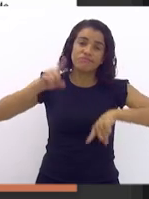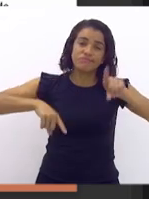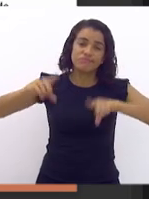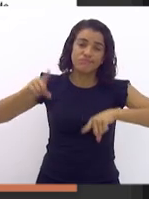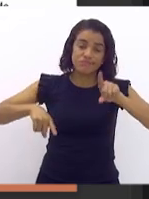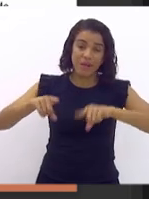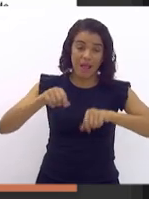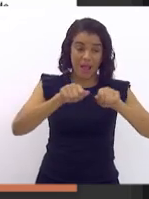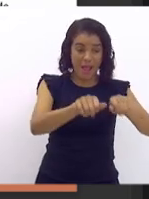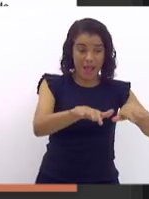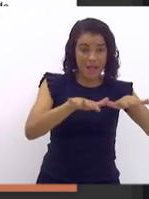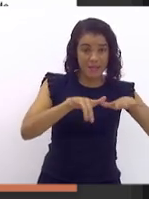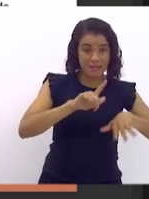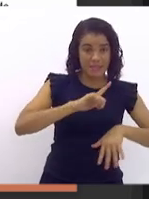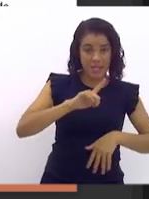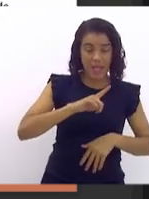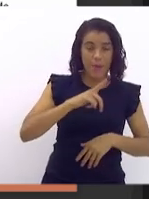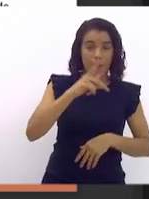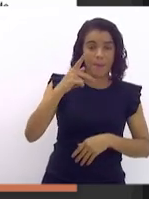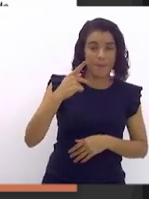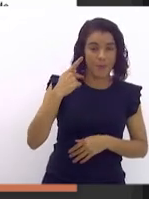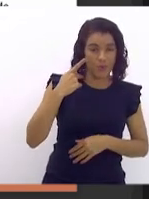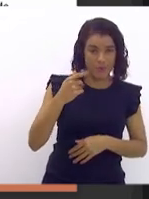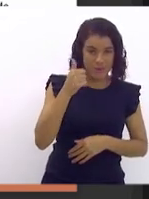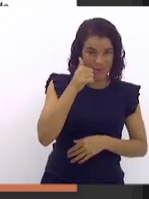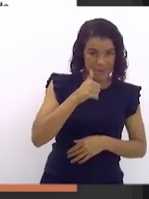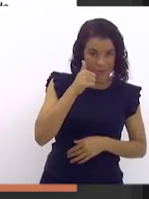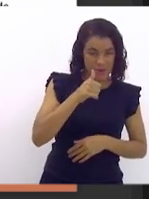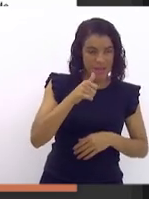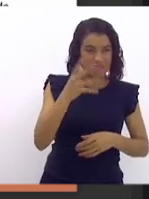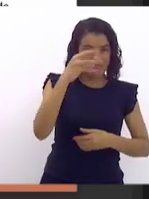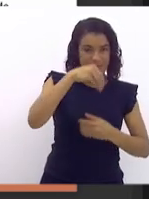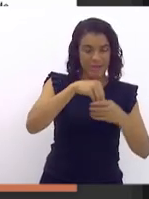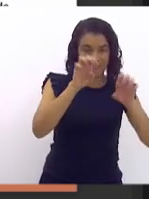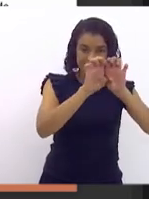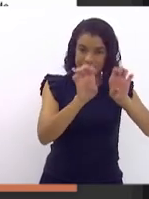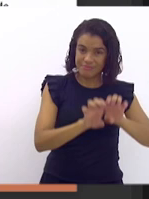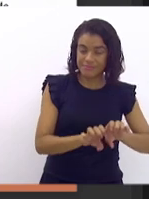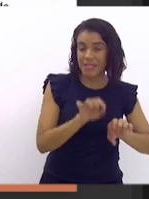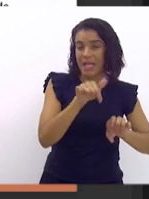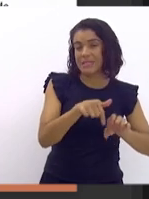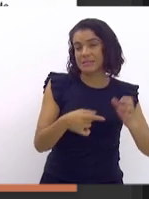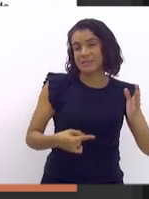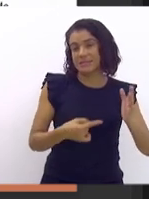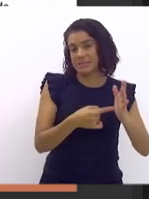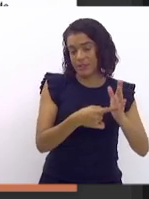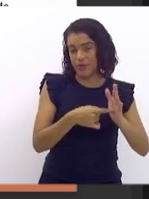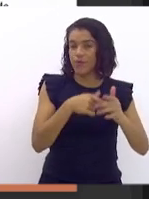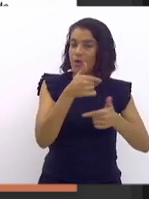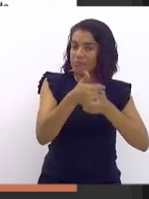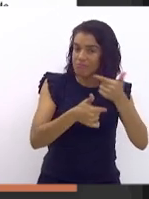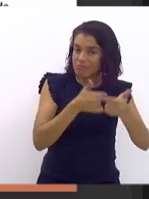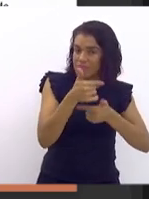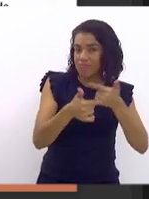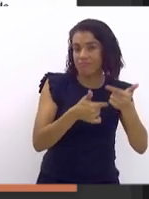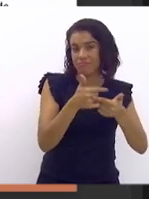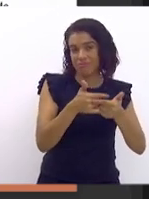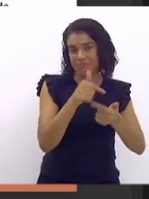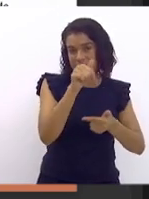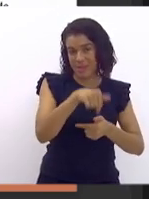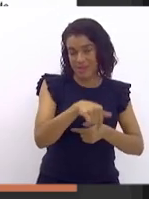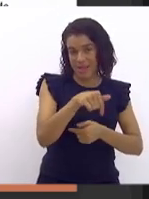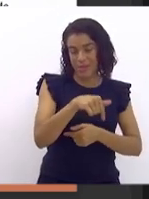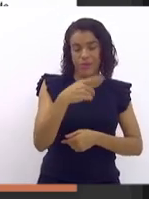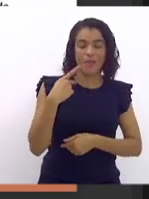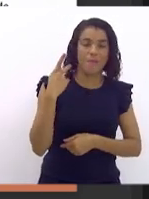Se a assembleia tem uma procuradoria da mulher na sua estrutura, provavelmente essa denúncia foi trabalhada por meio dessa